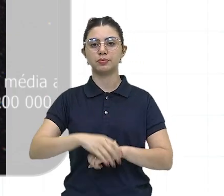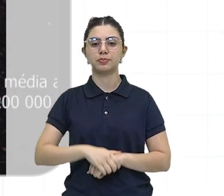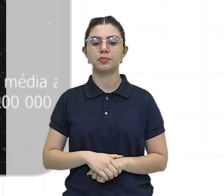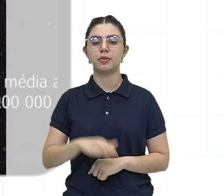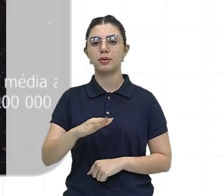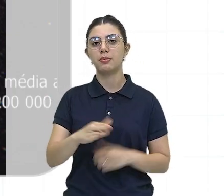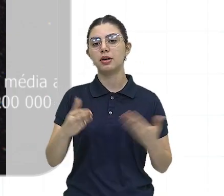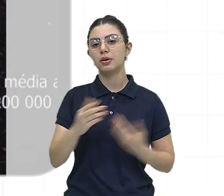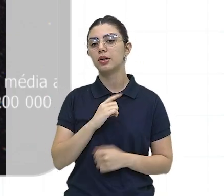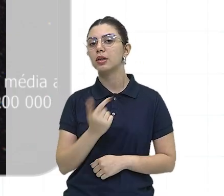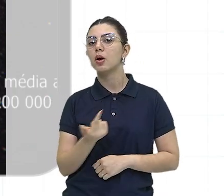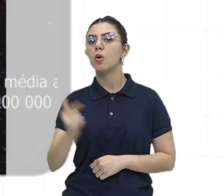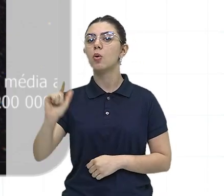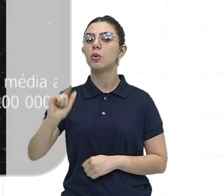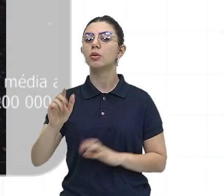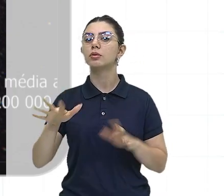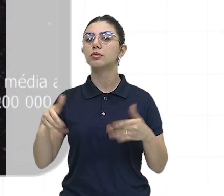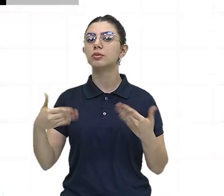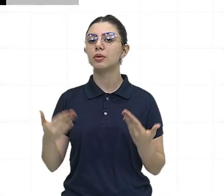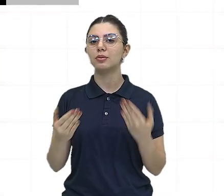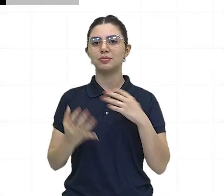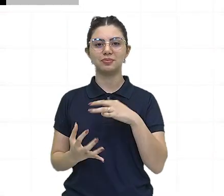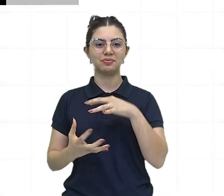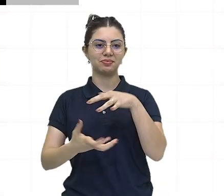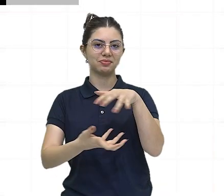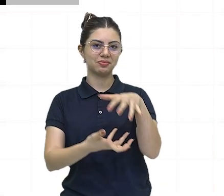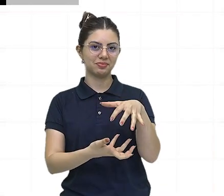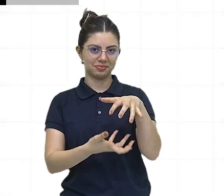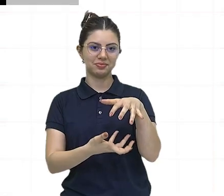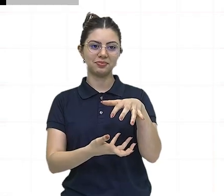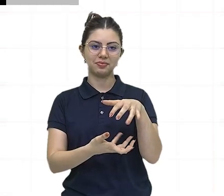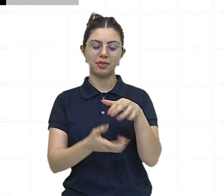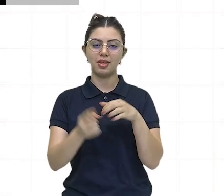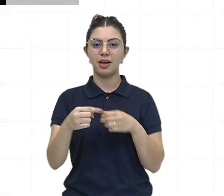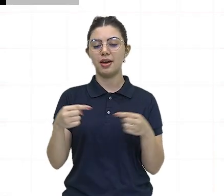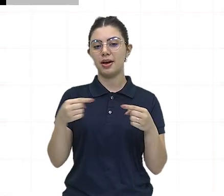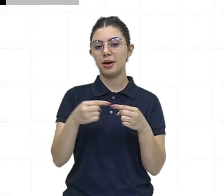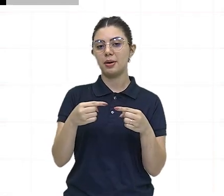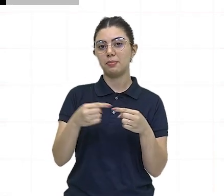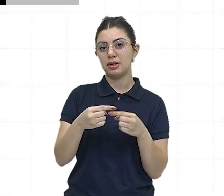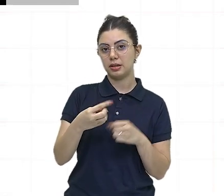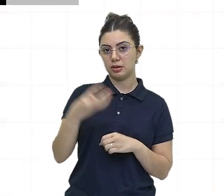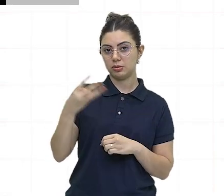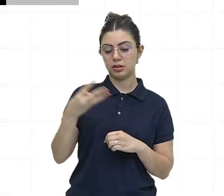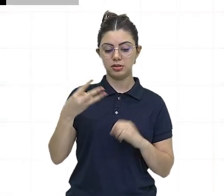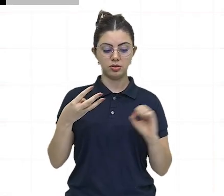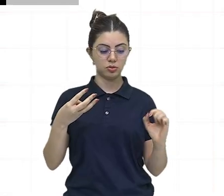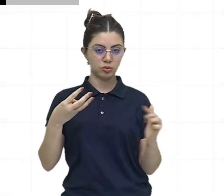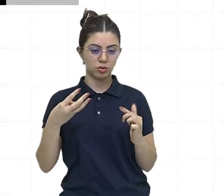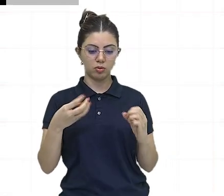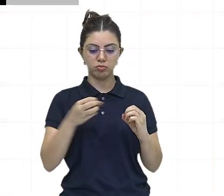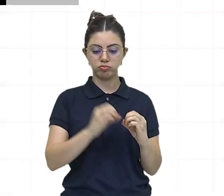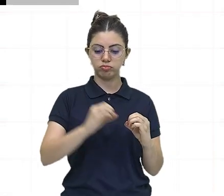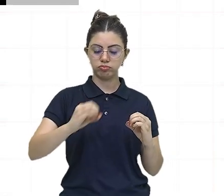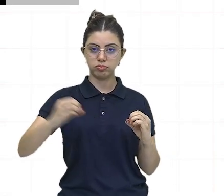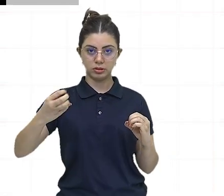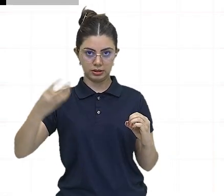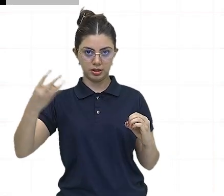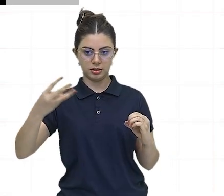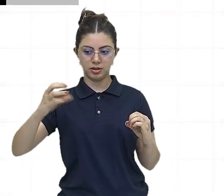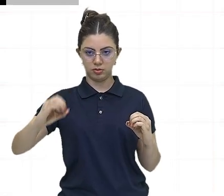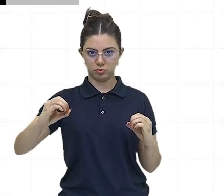o próximo planeta, que é a Terra. A Terra é o terceiro planeta a partir do Sol, é o único